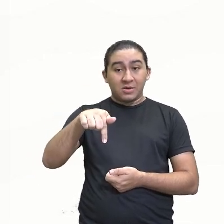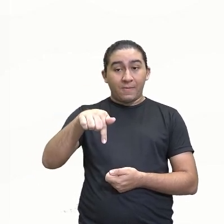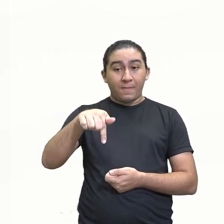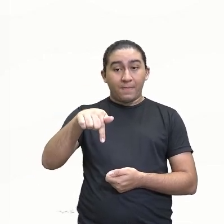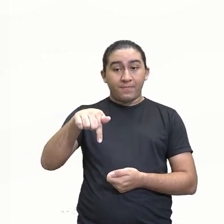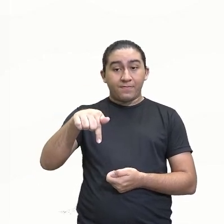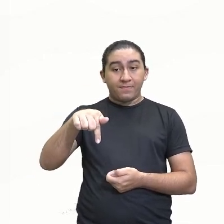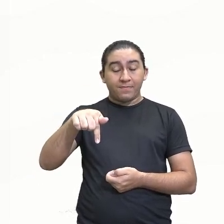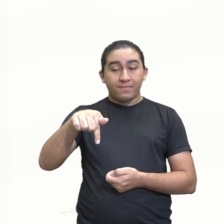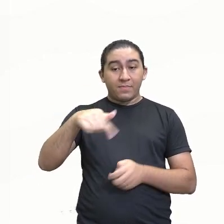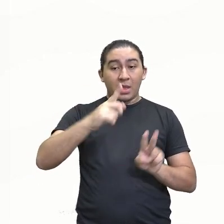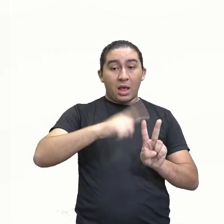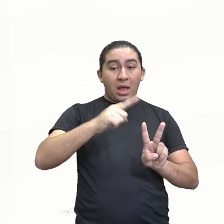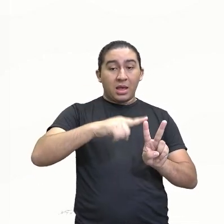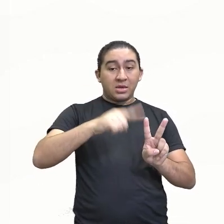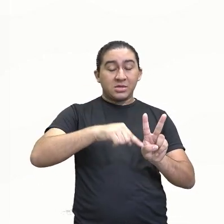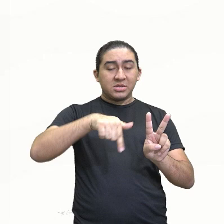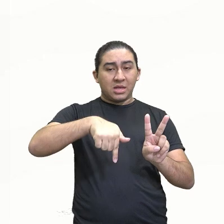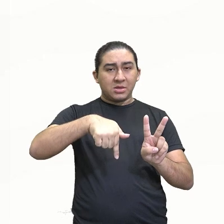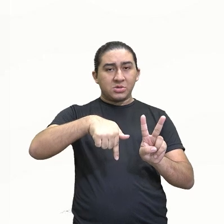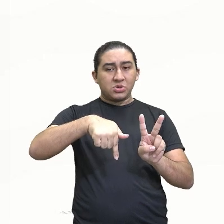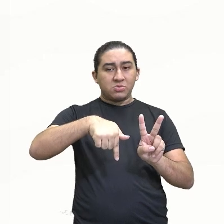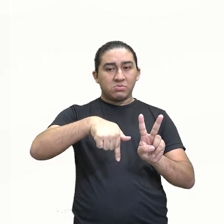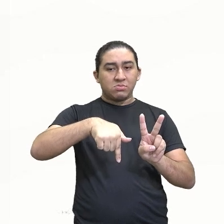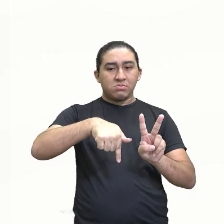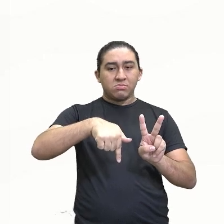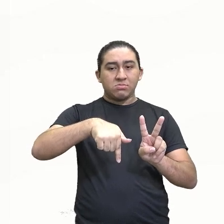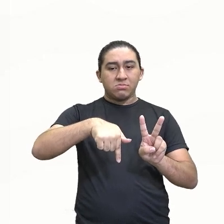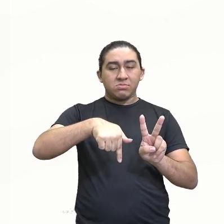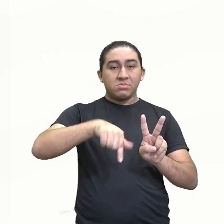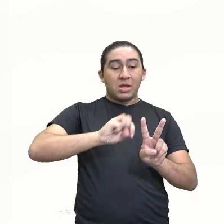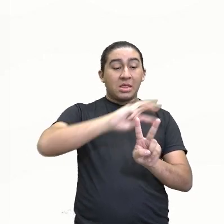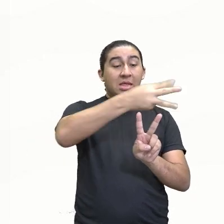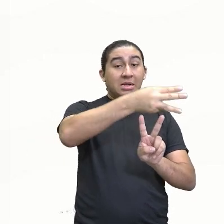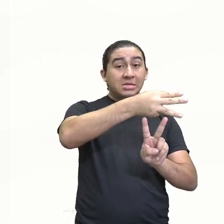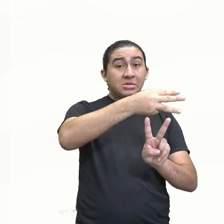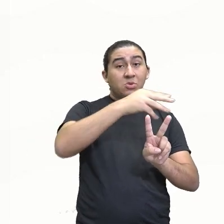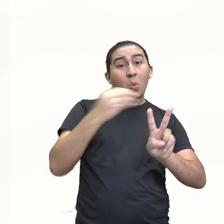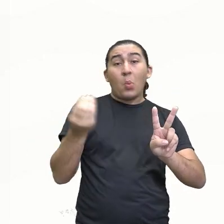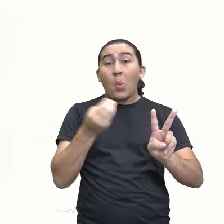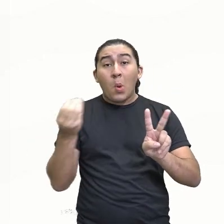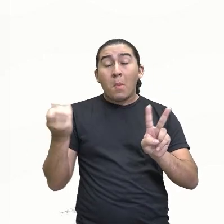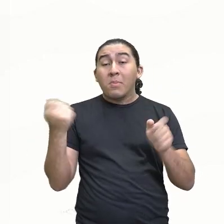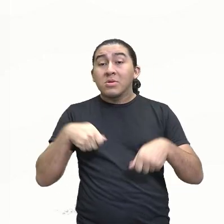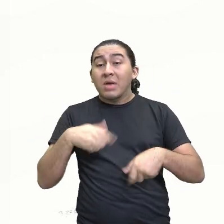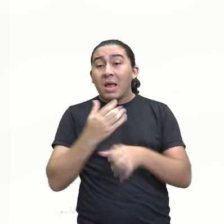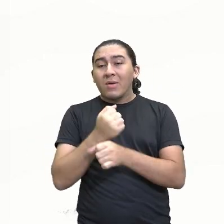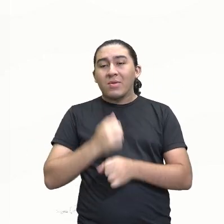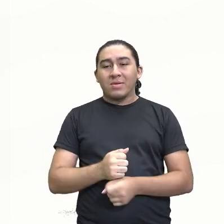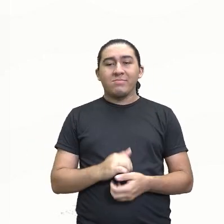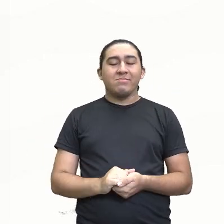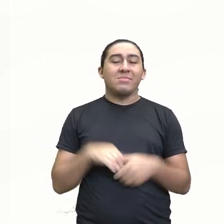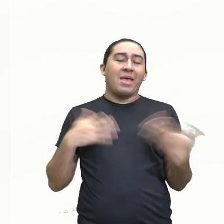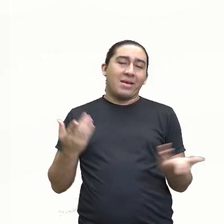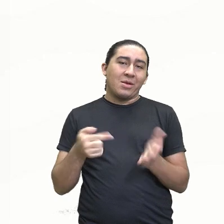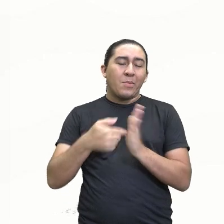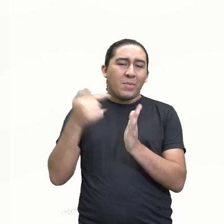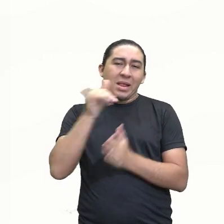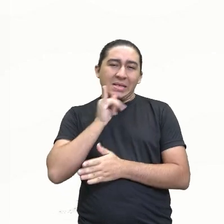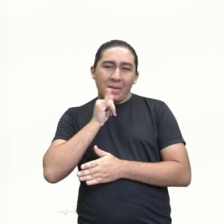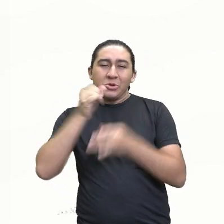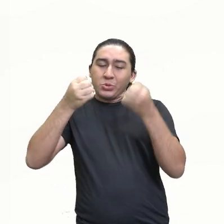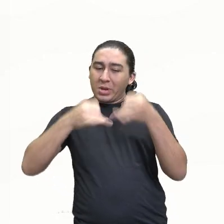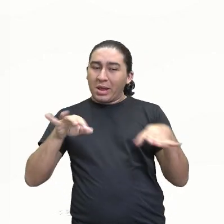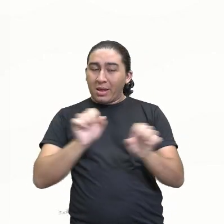base raiz cúbica de 7. Como ficaria então? Ah, agora com esse primeiro exemplo dá para fazer, não